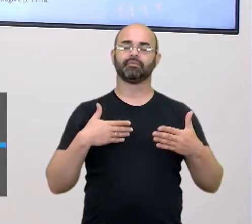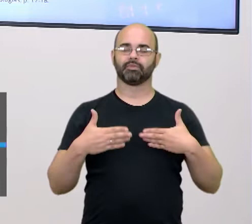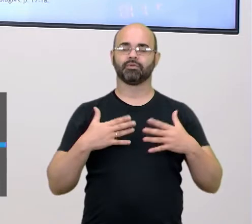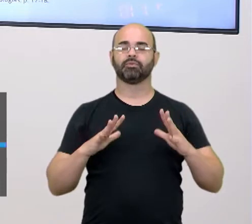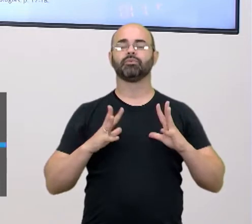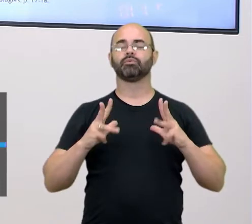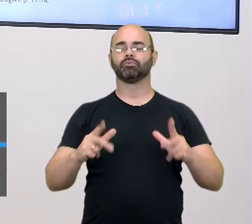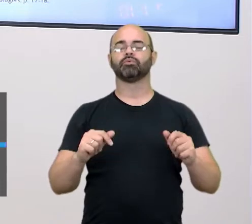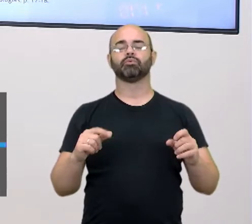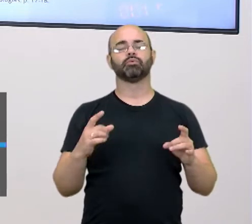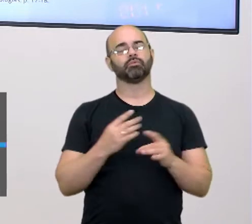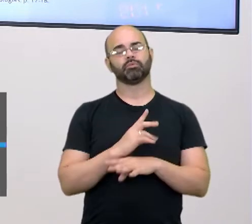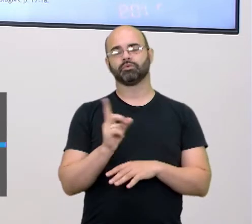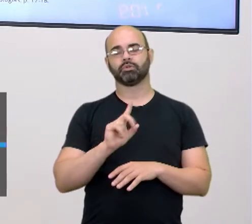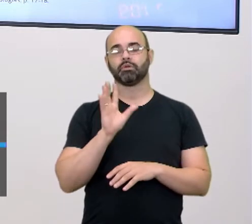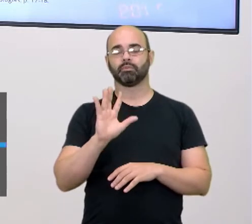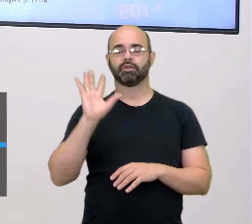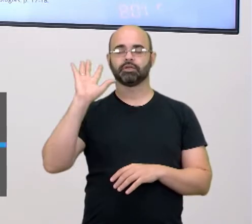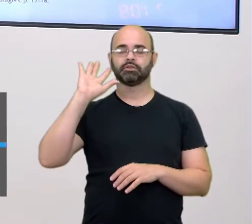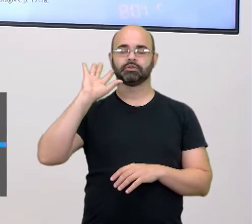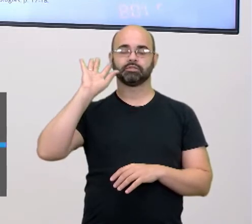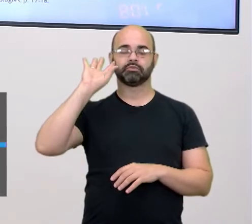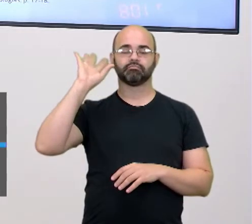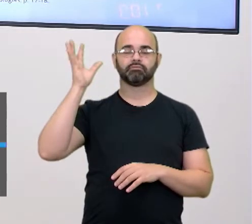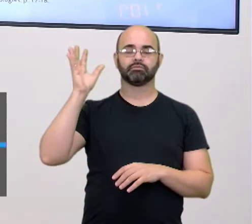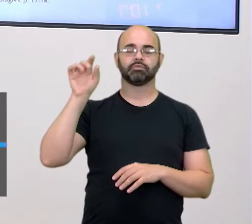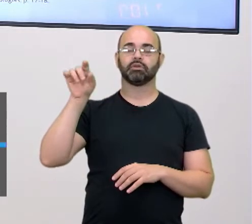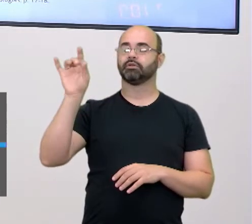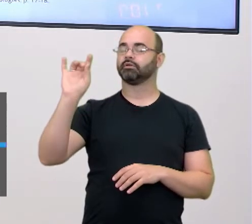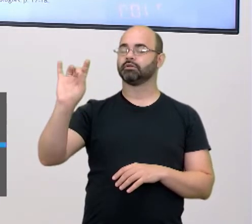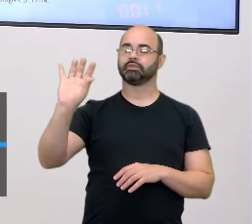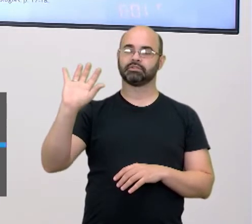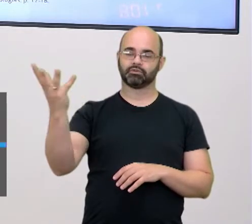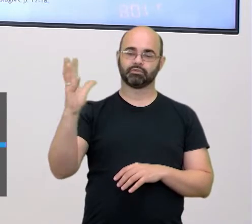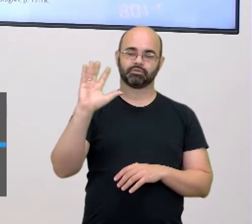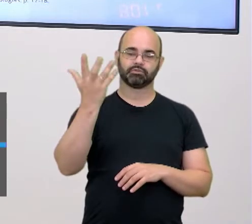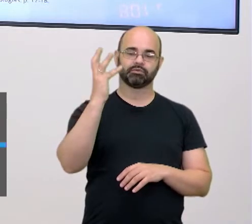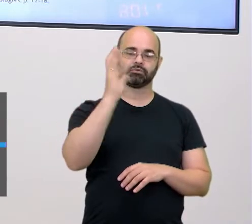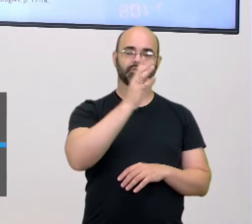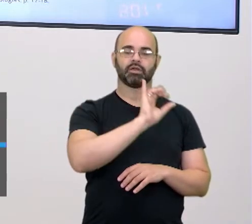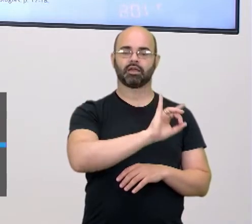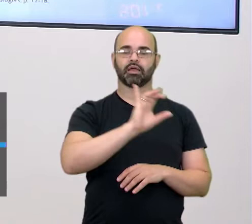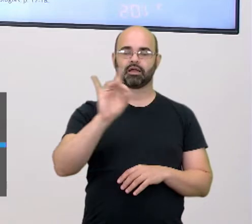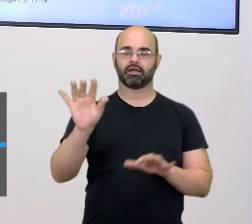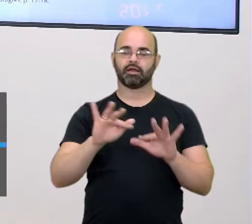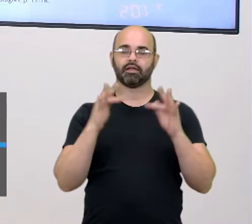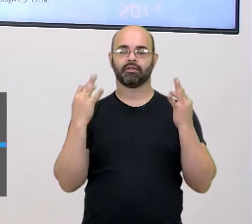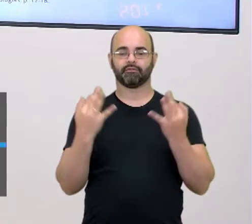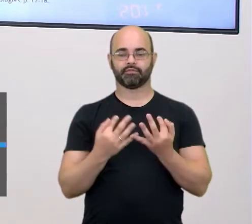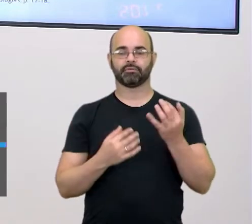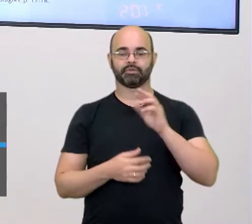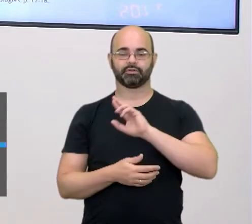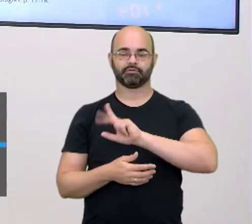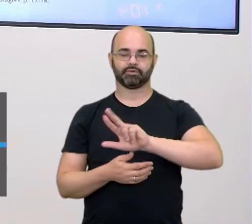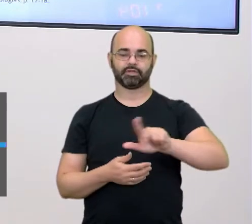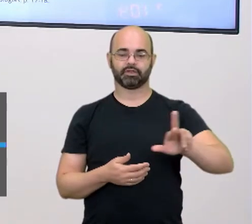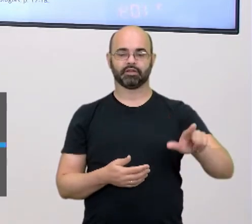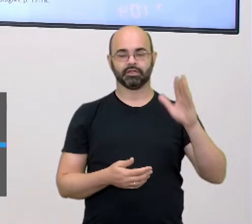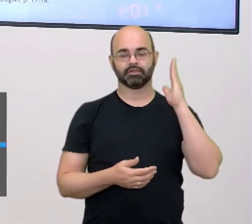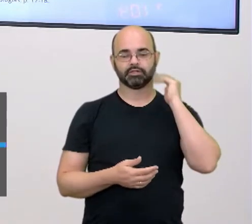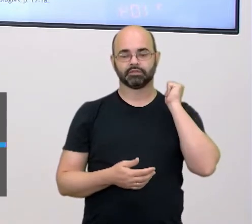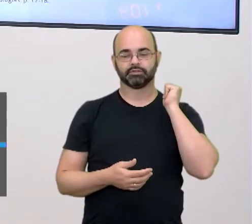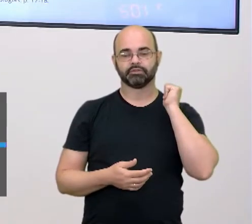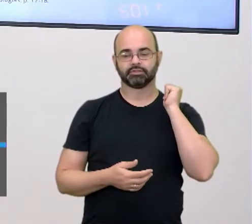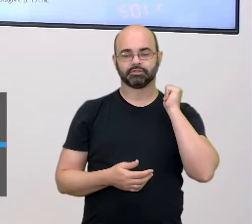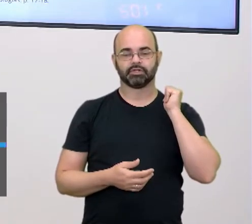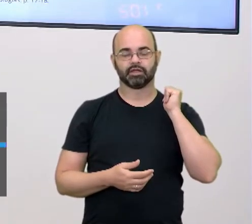gente entende que cada situação é uma situação e cada ambiente familiar ele tem uma resposta, ele tem um conceito, ele